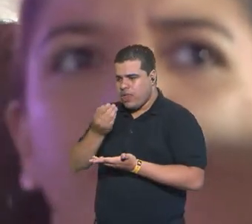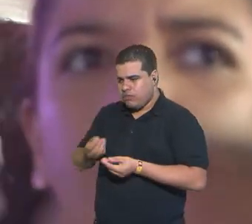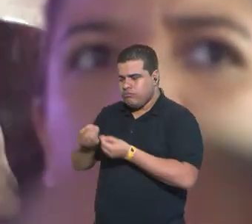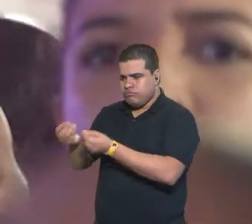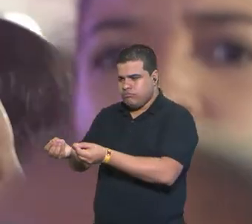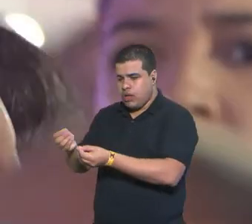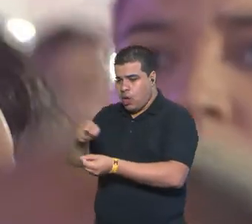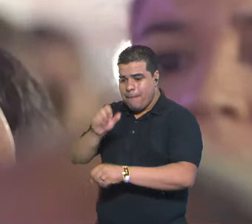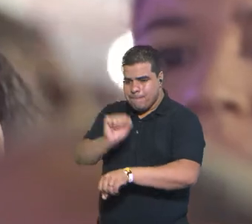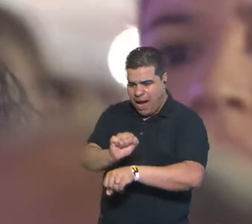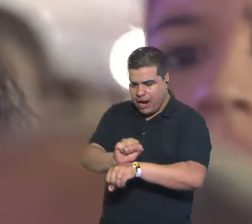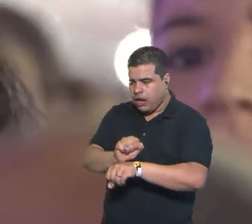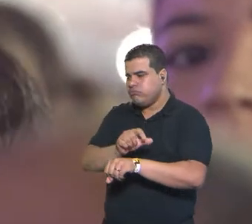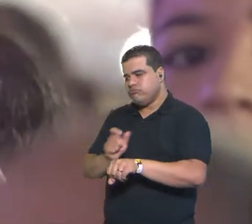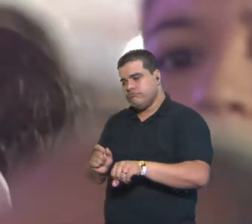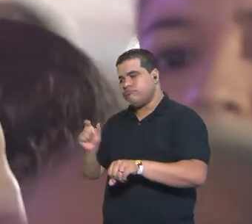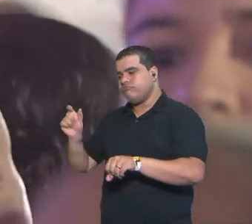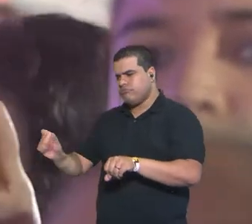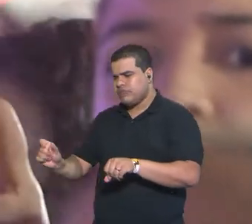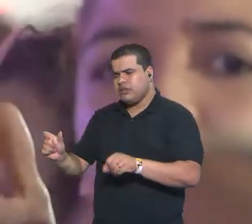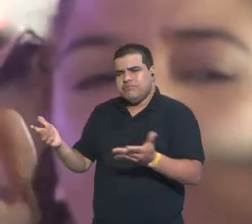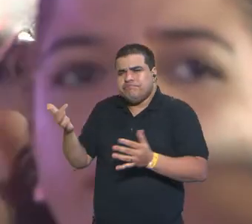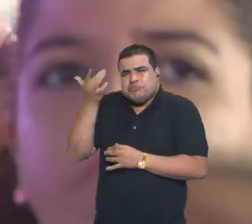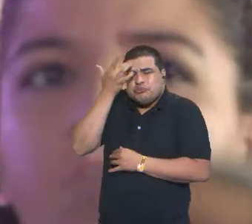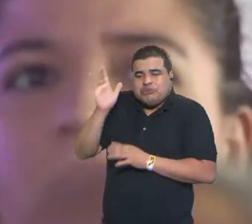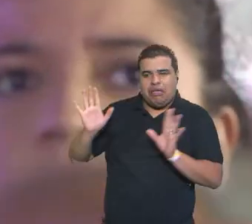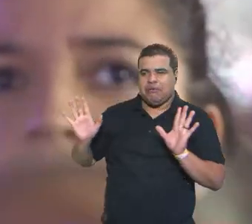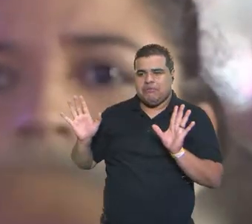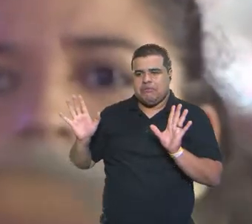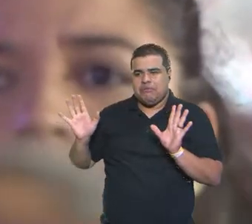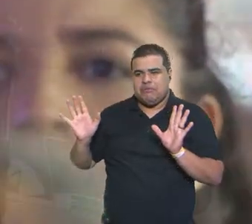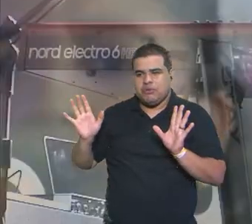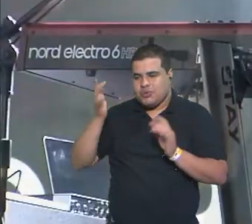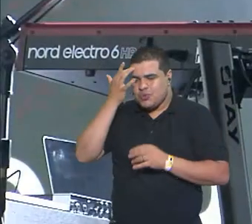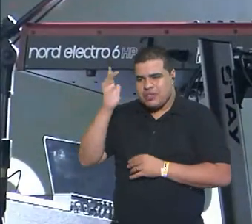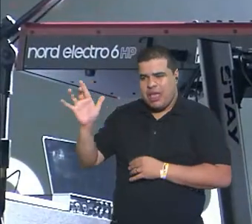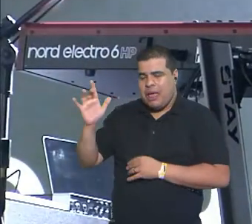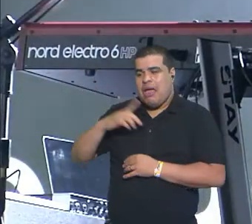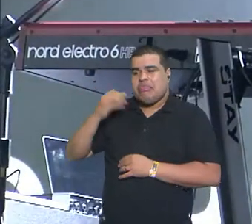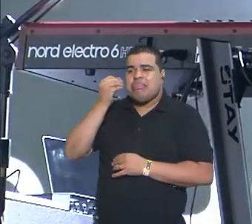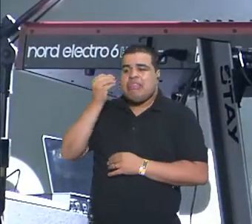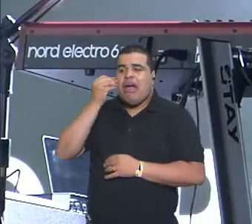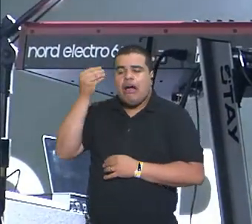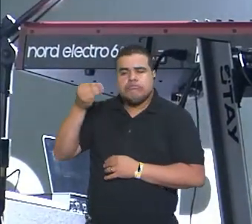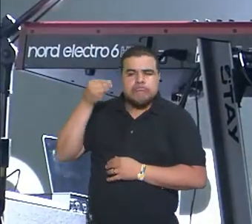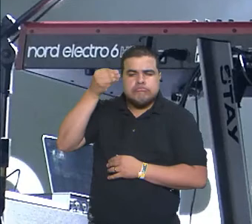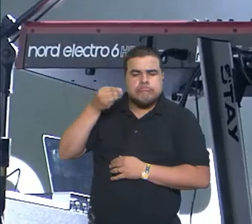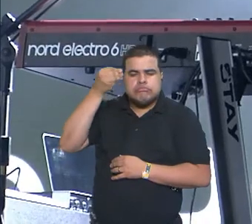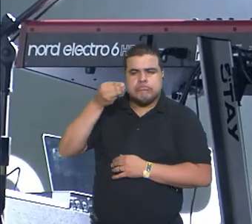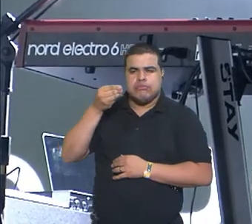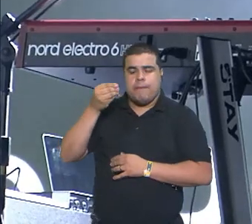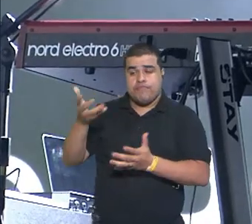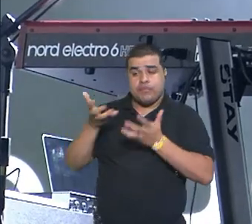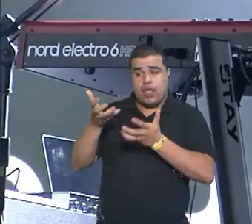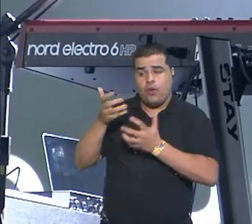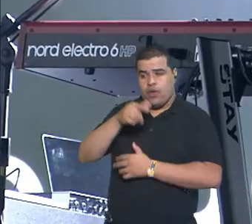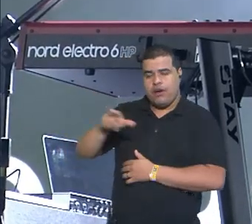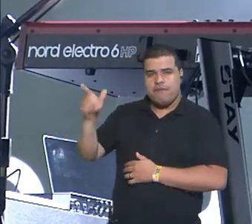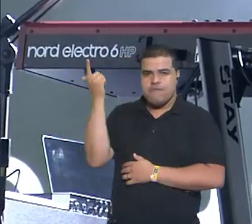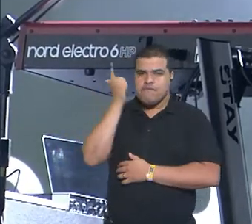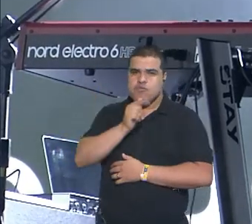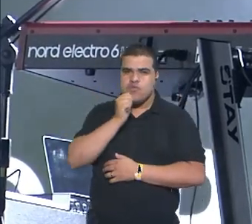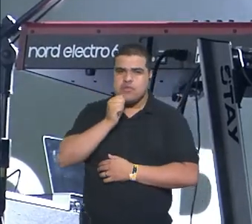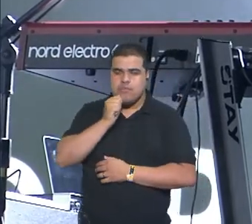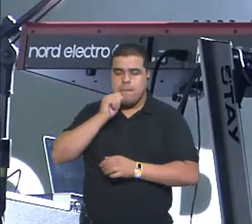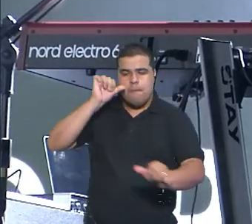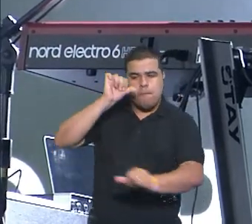não porque Doutor sei lá Anderson vamos fazer experiências eu quero que você